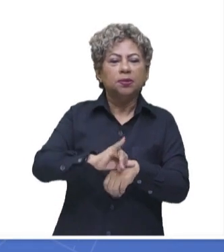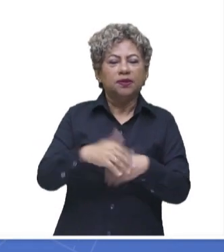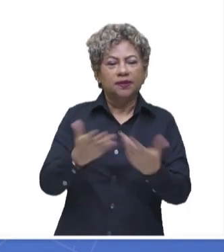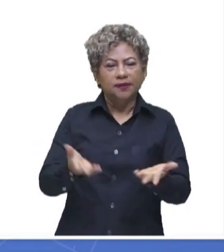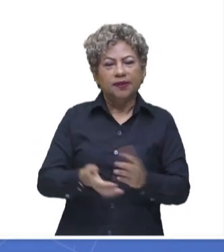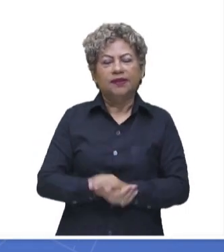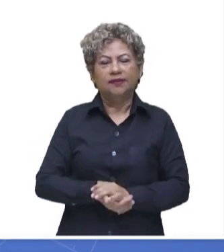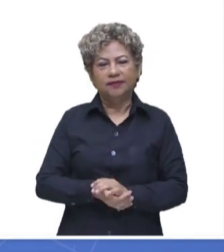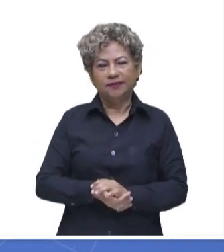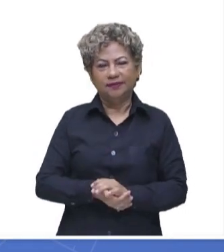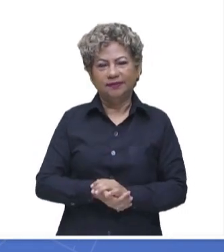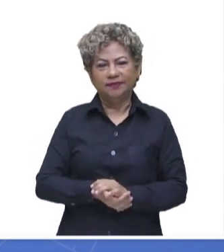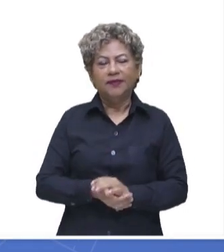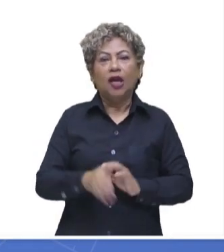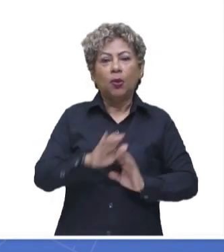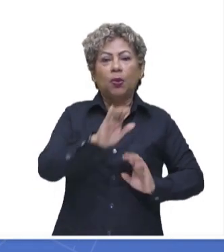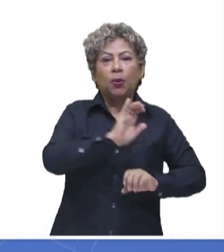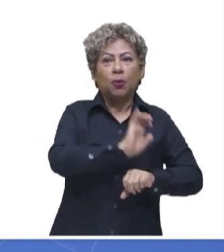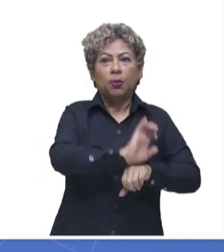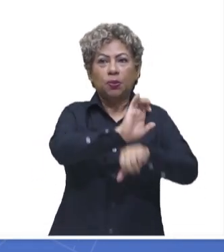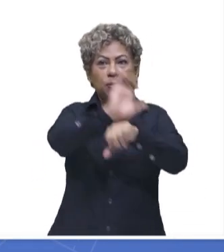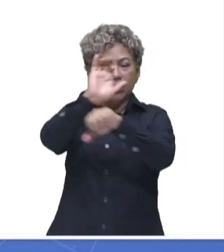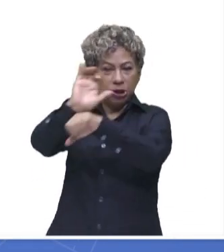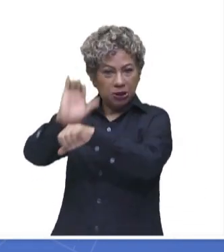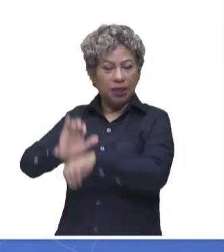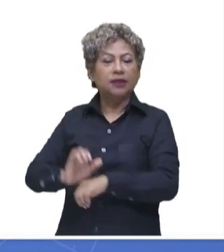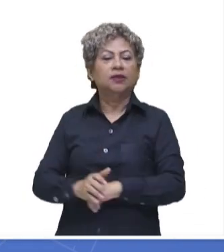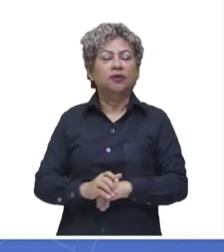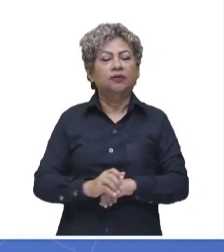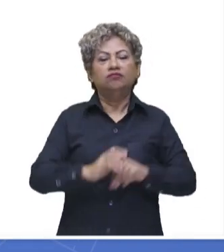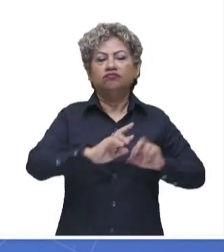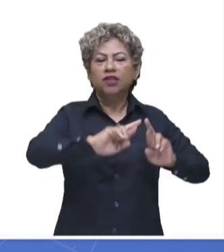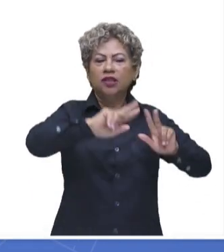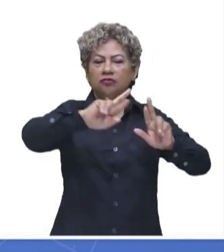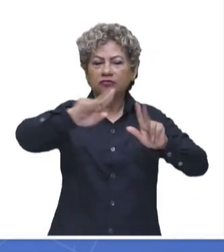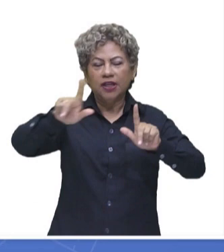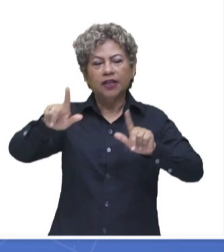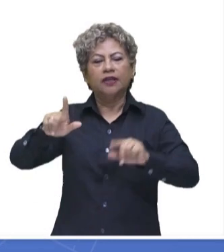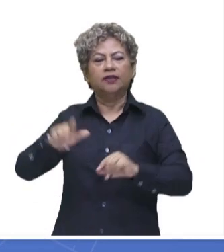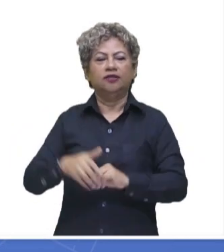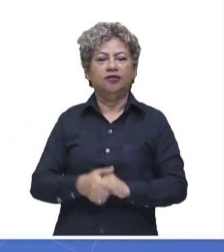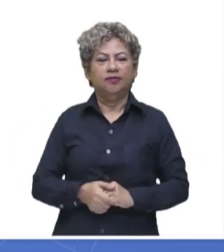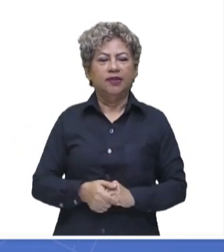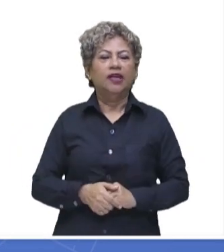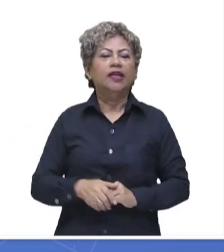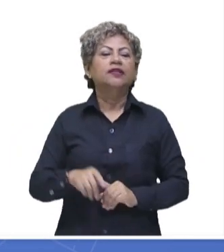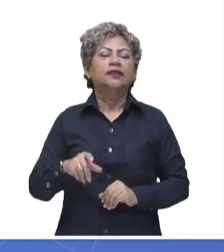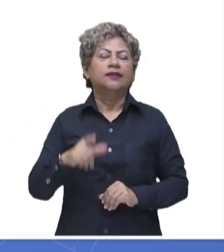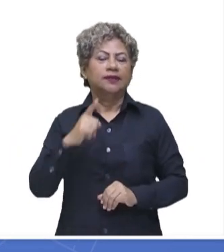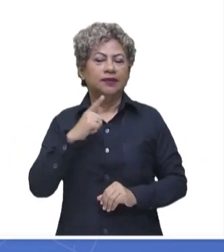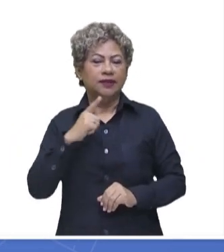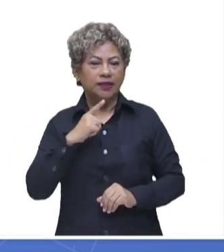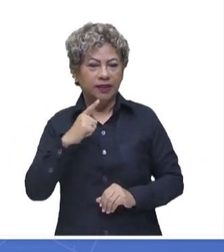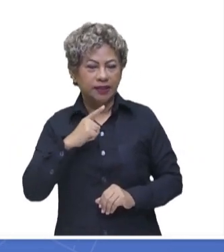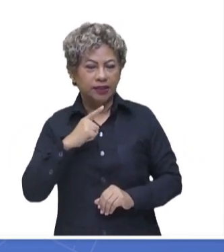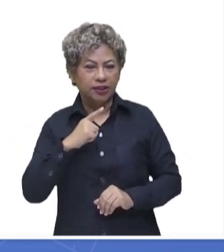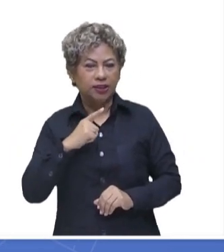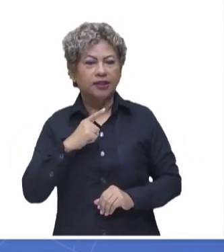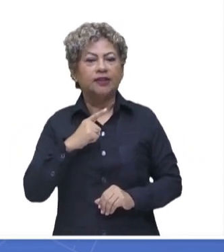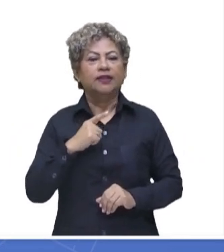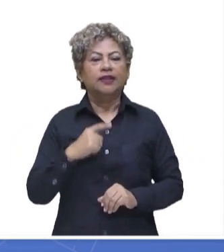Cada cor aí é uma capital diferente, né, você pode perceber claramente que a cor roxa, né, que é São